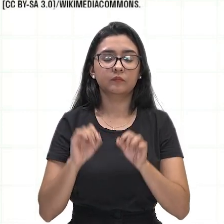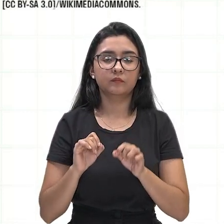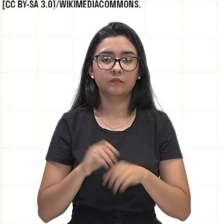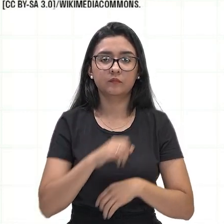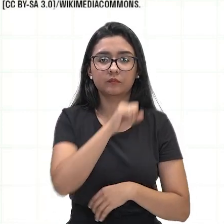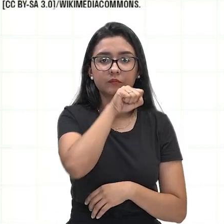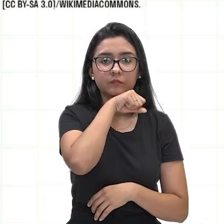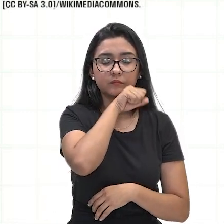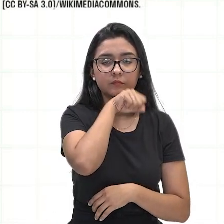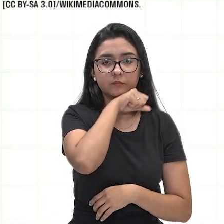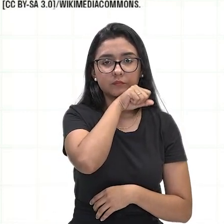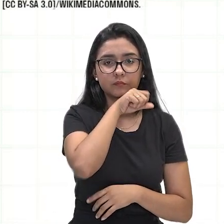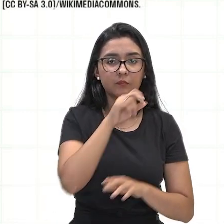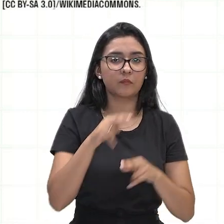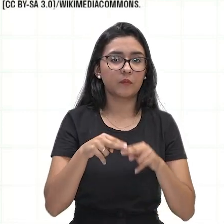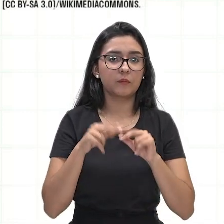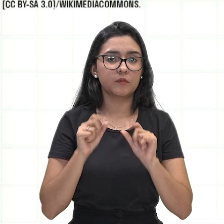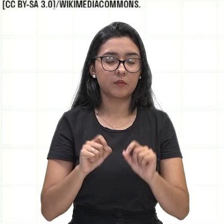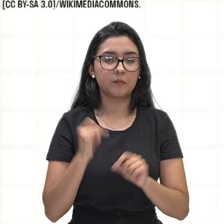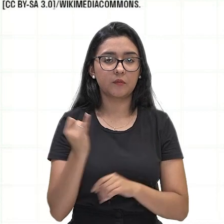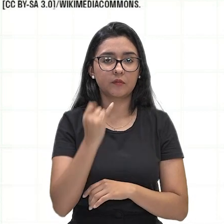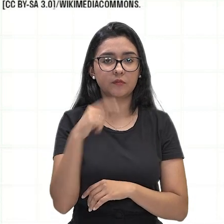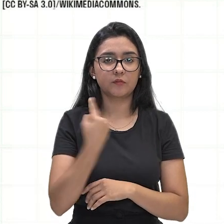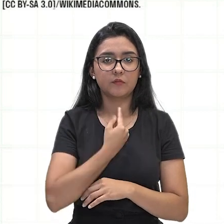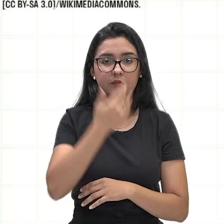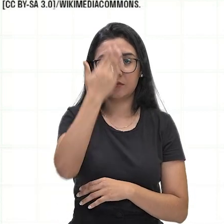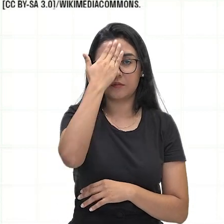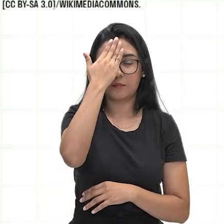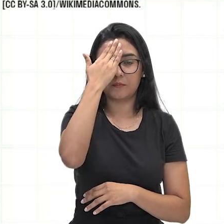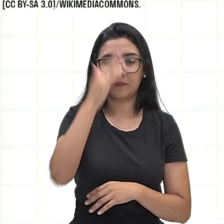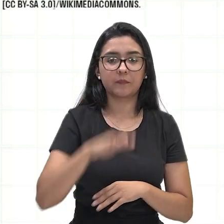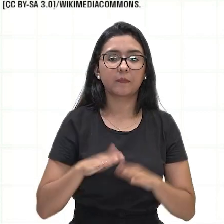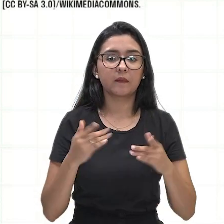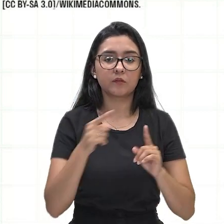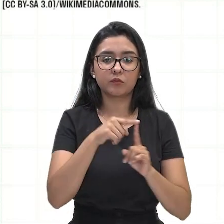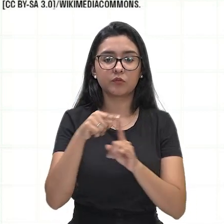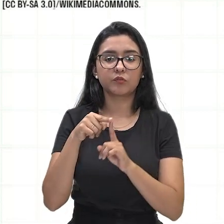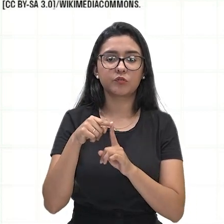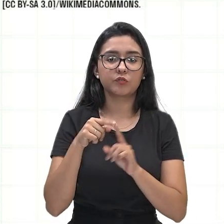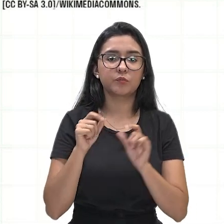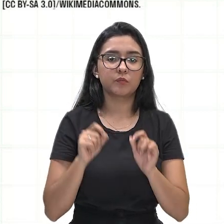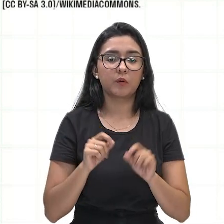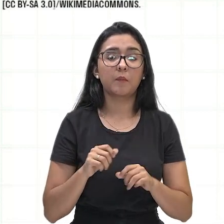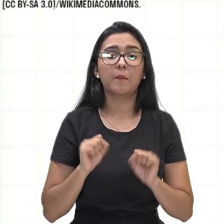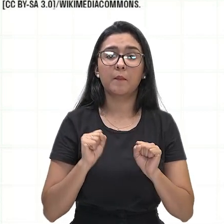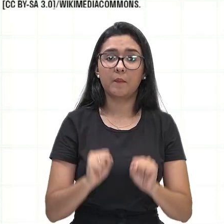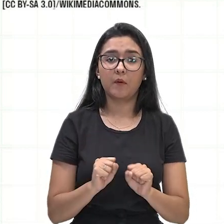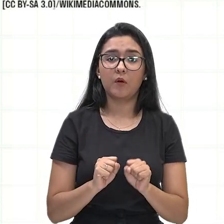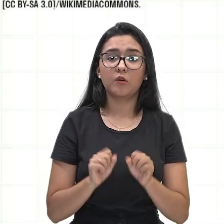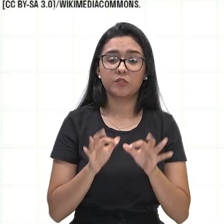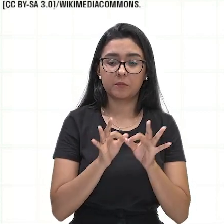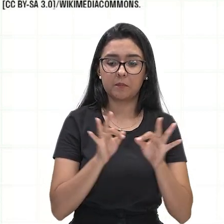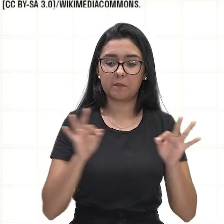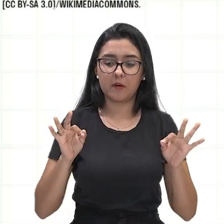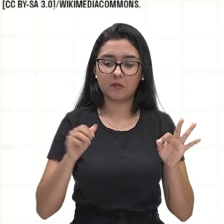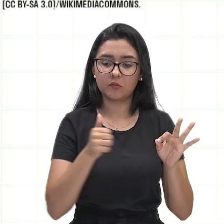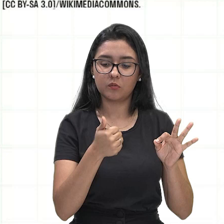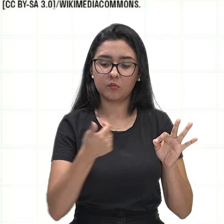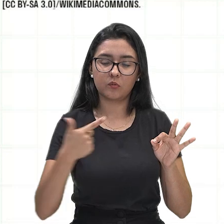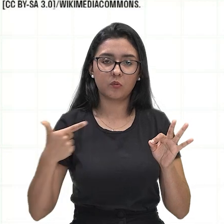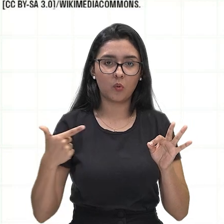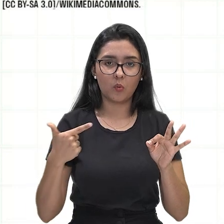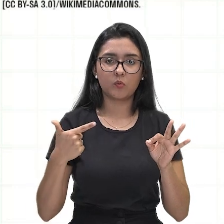carne de porco, né? Então, por isso é importante a gente saber. Esse animal ele pode chegar a 12 metros de